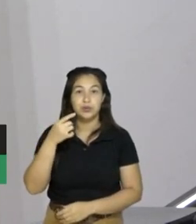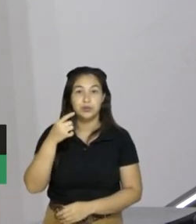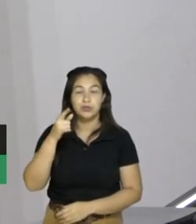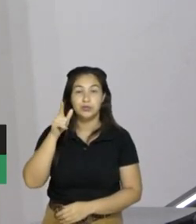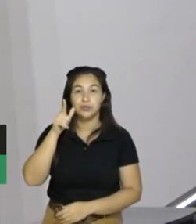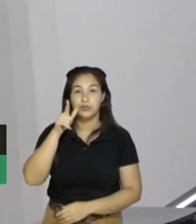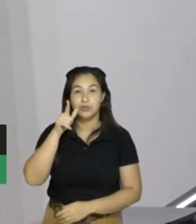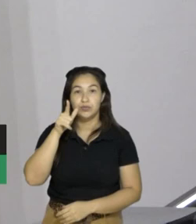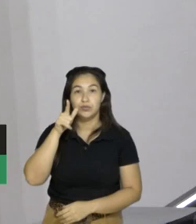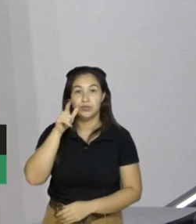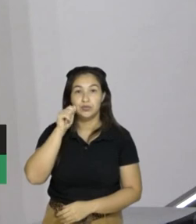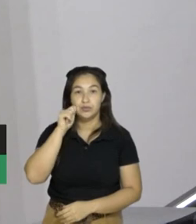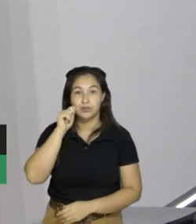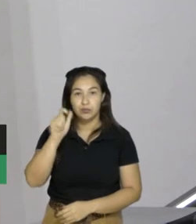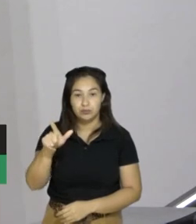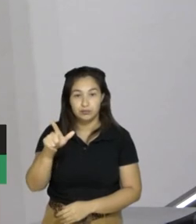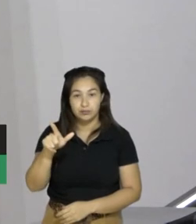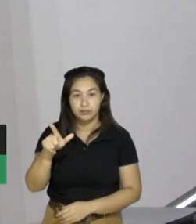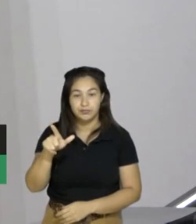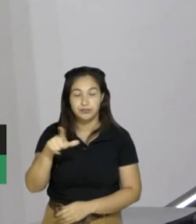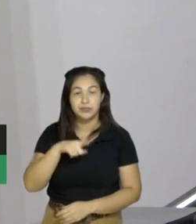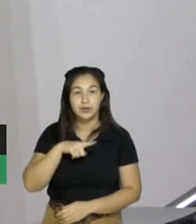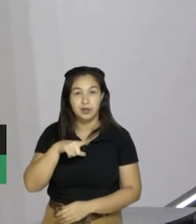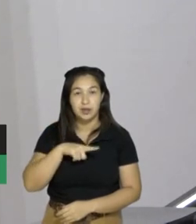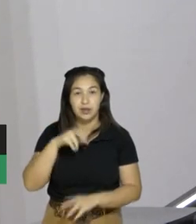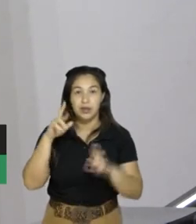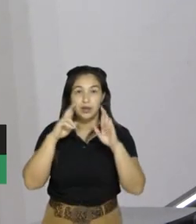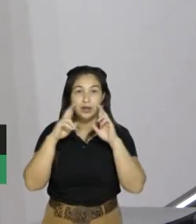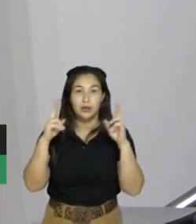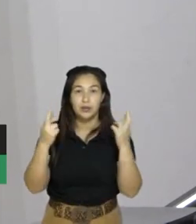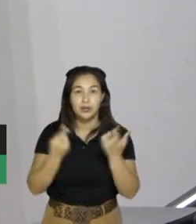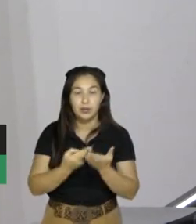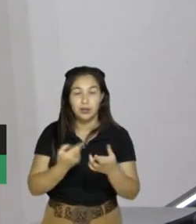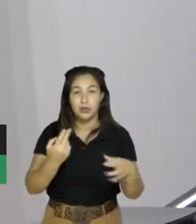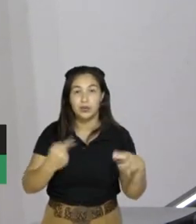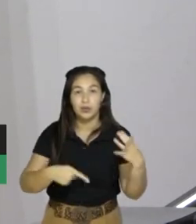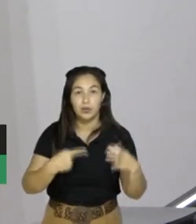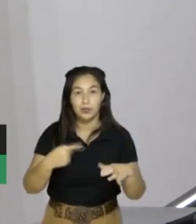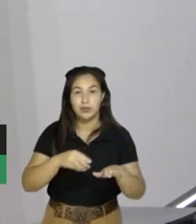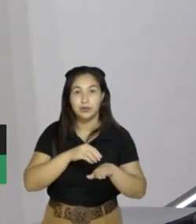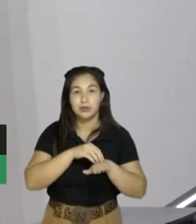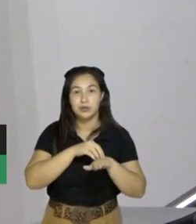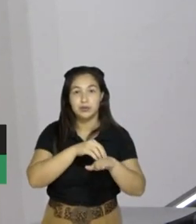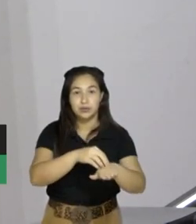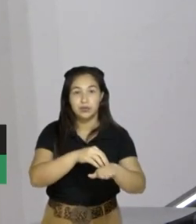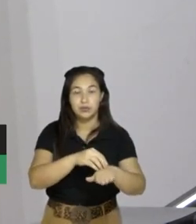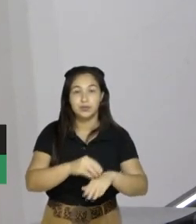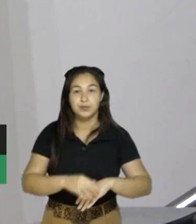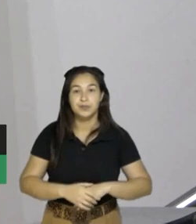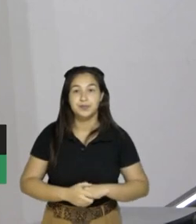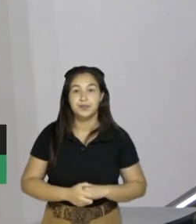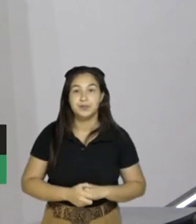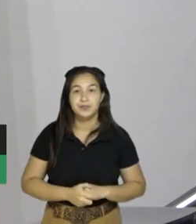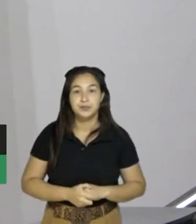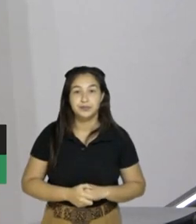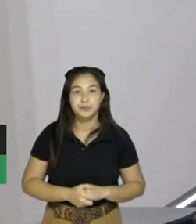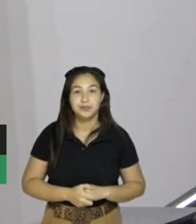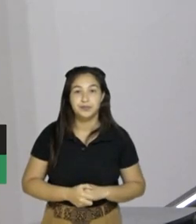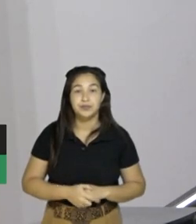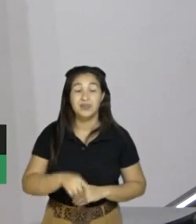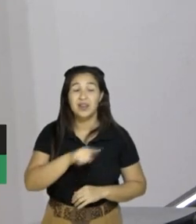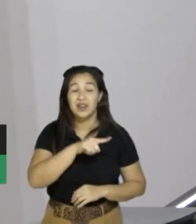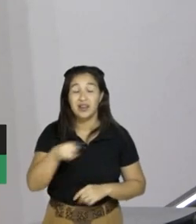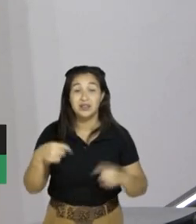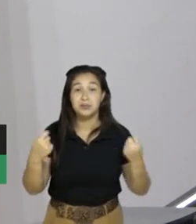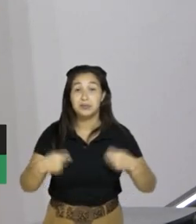nós tivemos uma brilhante reunião da comissão de transporte e sobre demandas que